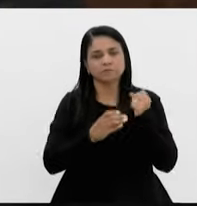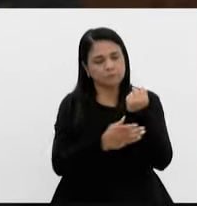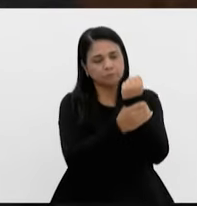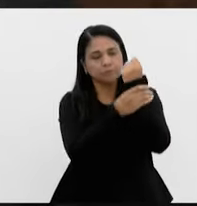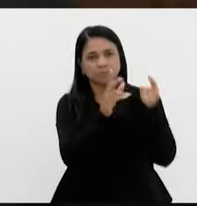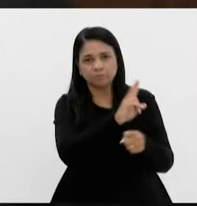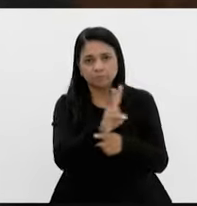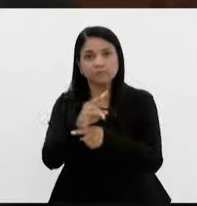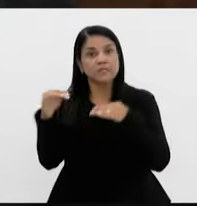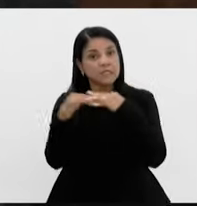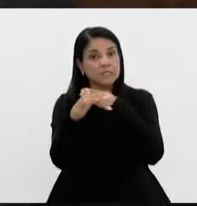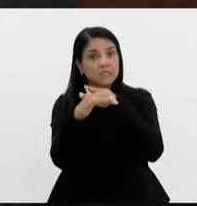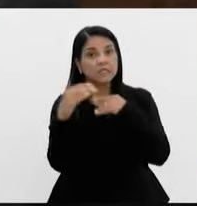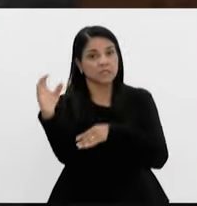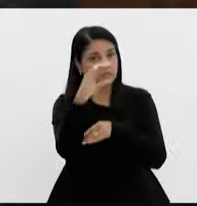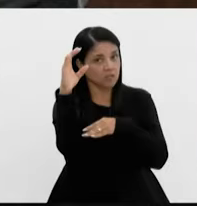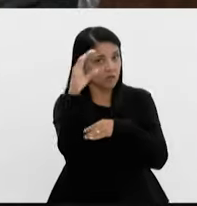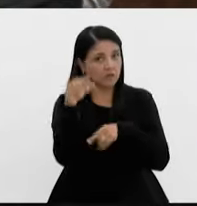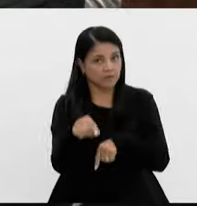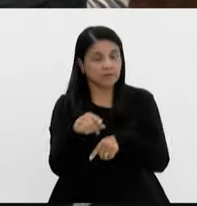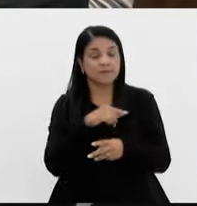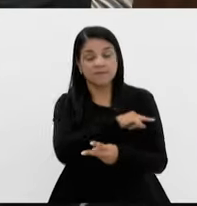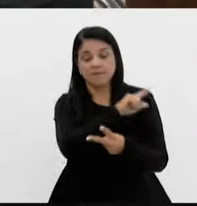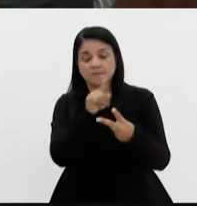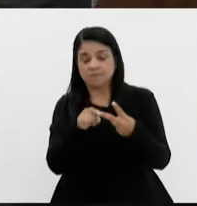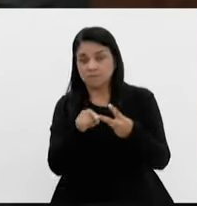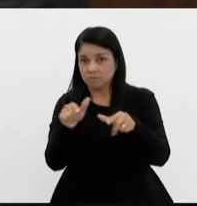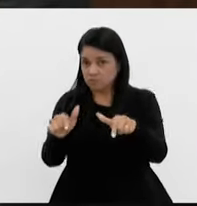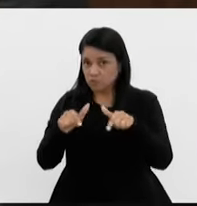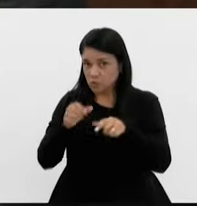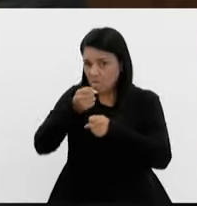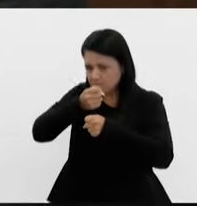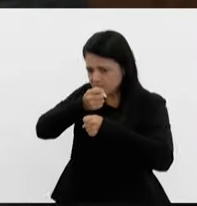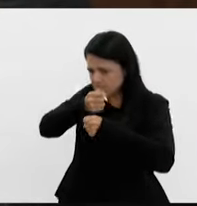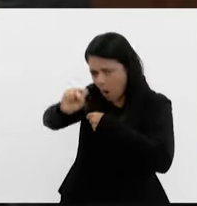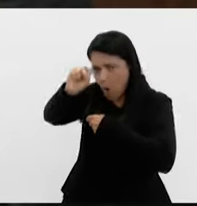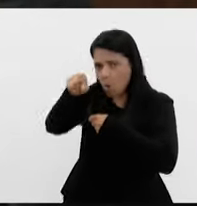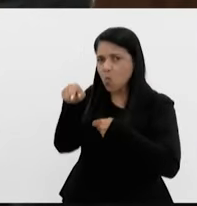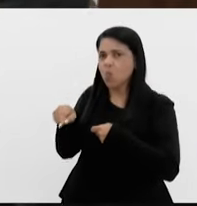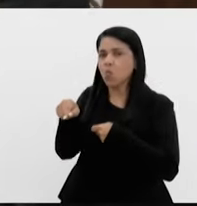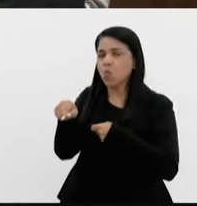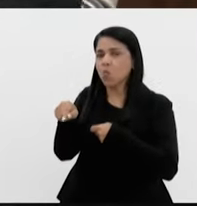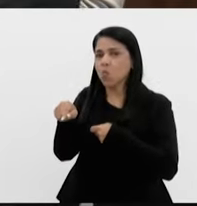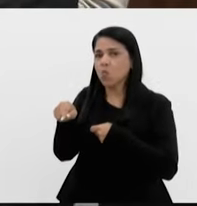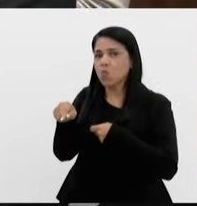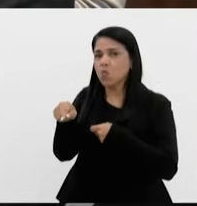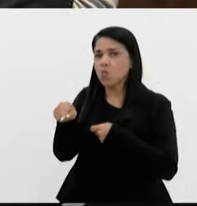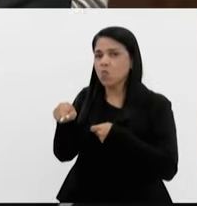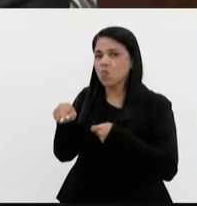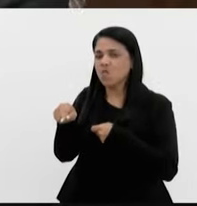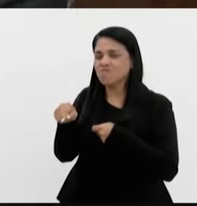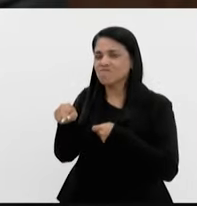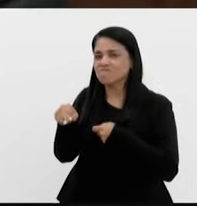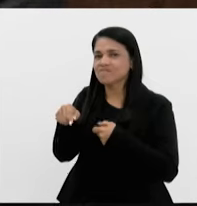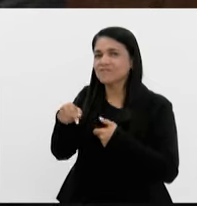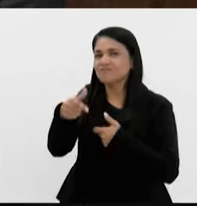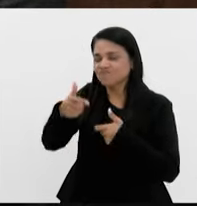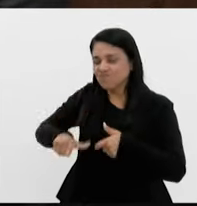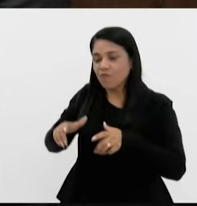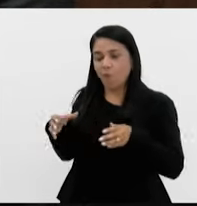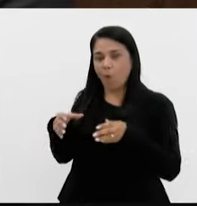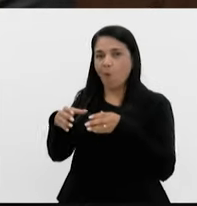Niterói e a segunda Moção é uma Moção de repúdio a mais um gesto dessa Turminha do Rodrigo